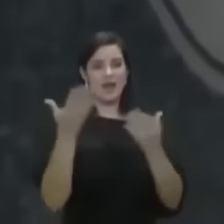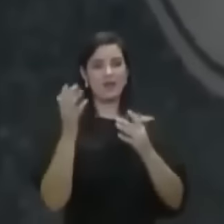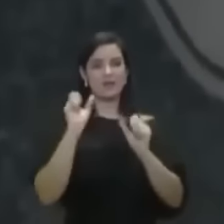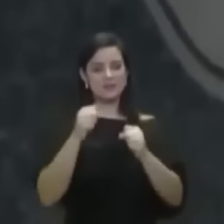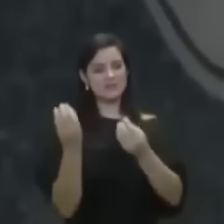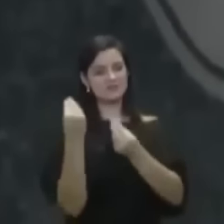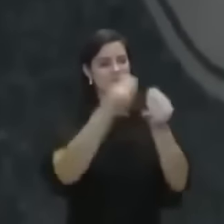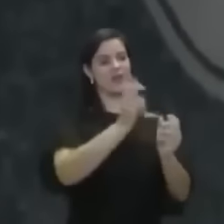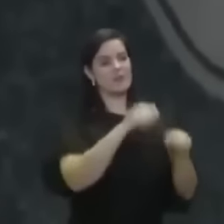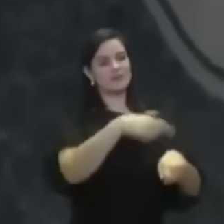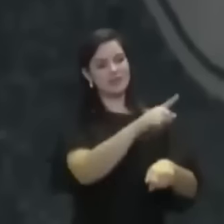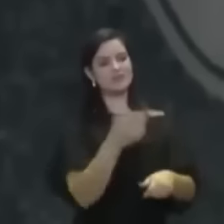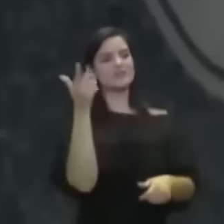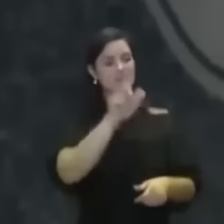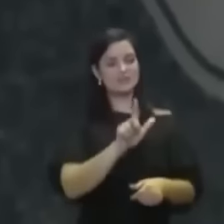Eu acho isso magnífico.